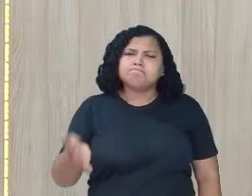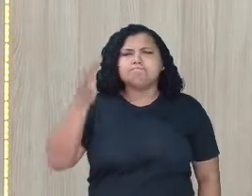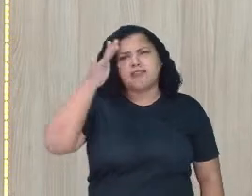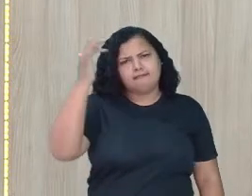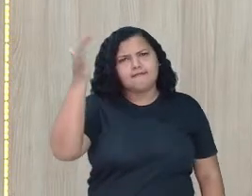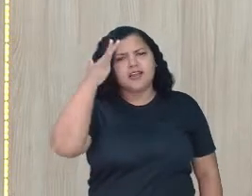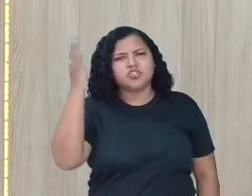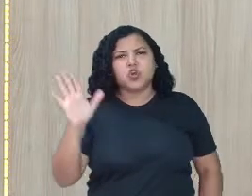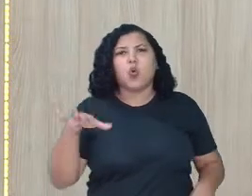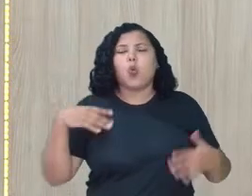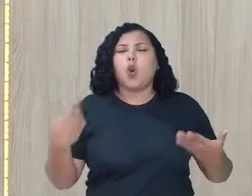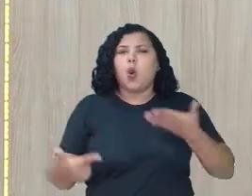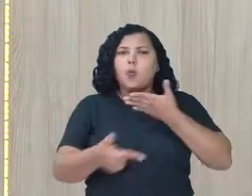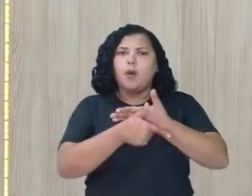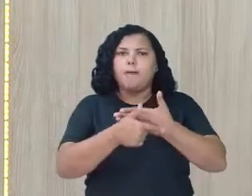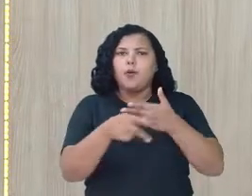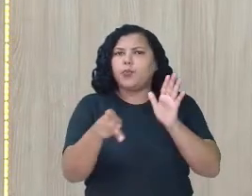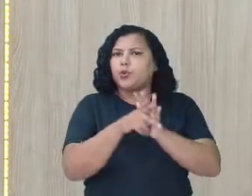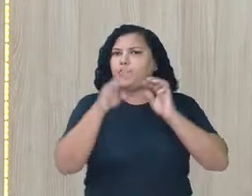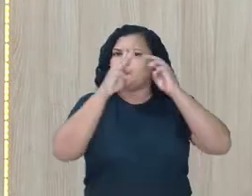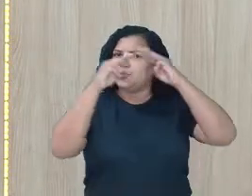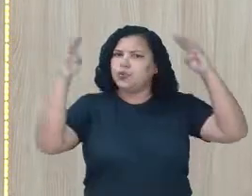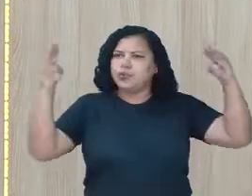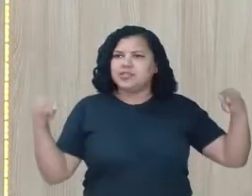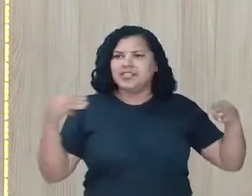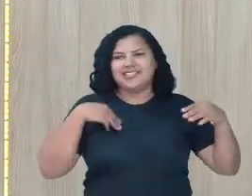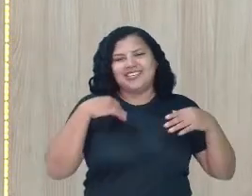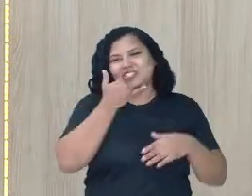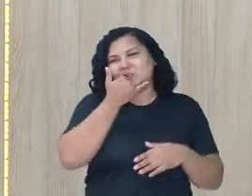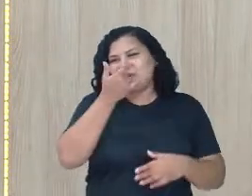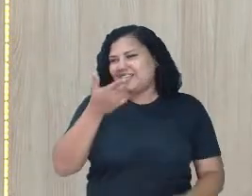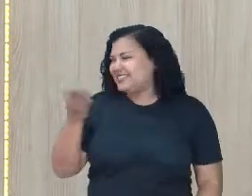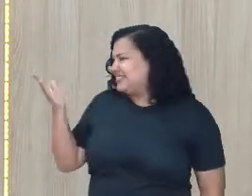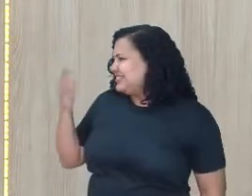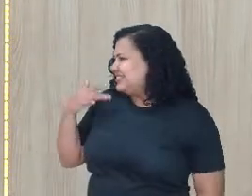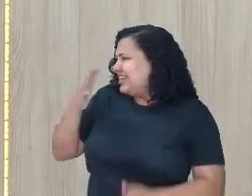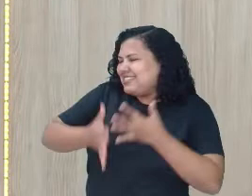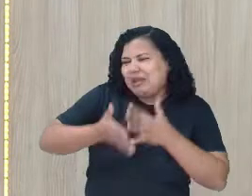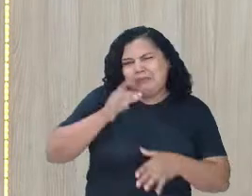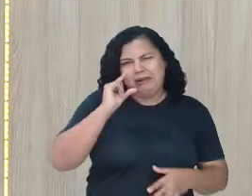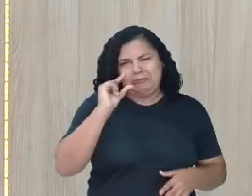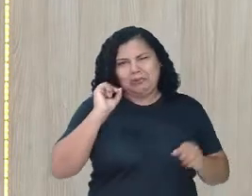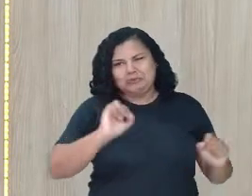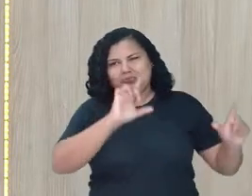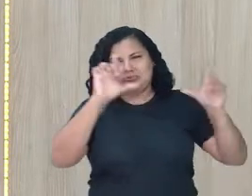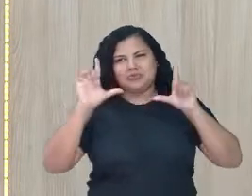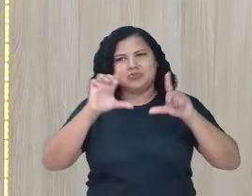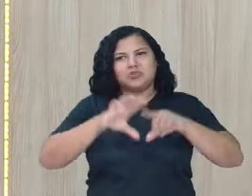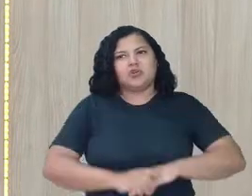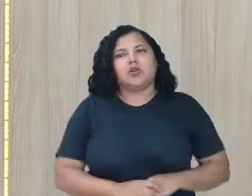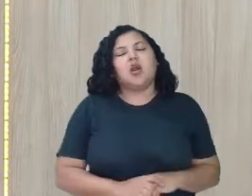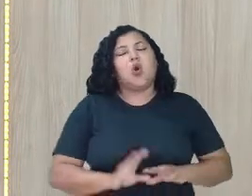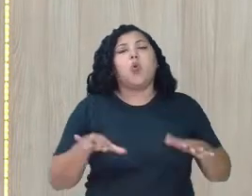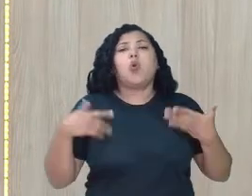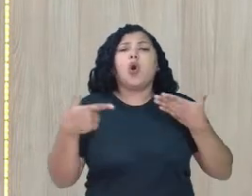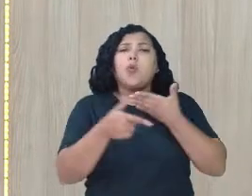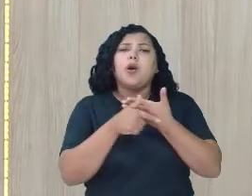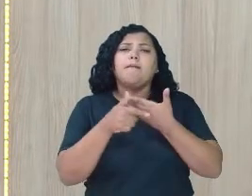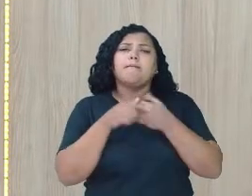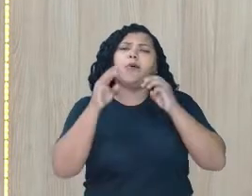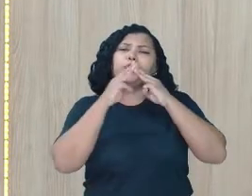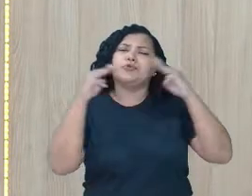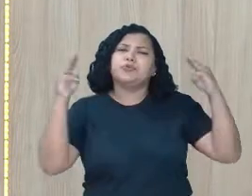pensar, né? Qual é o papel do museu? Desculpem aí um pouquinho aqui, me atrapalhei um pouquinho aqui com os slides. Qual é o papel do